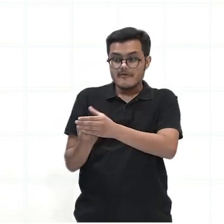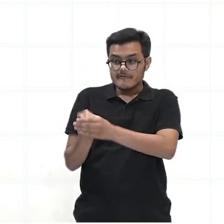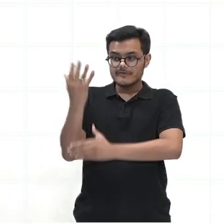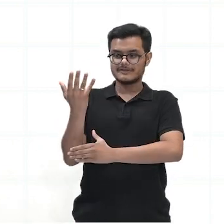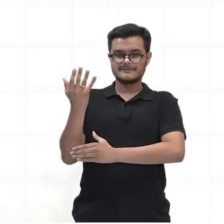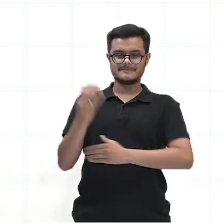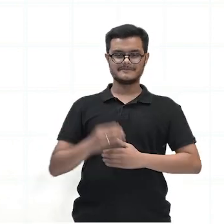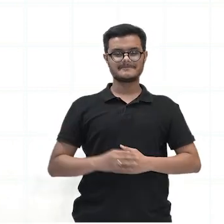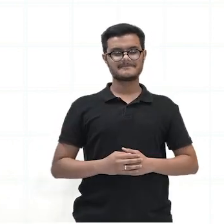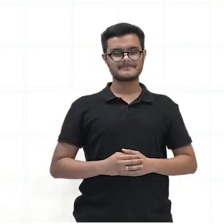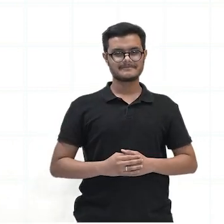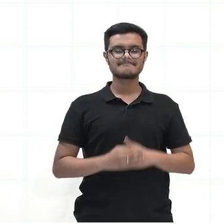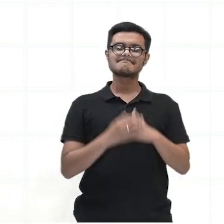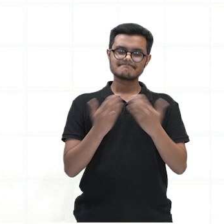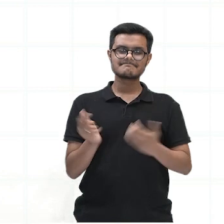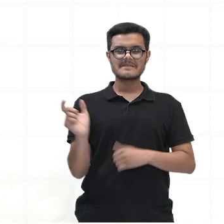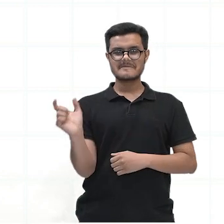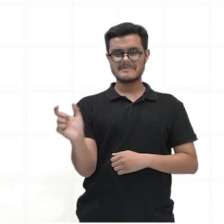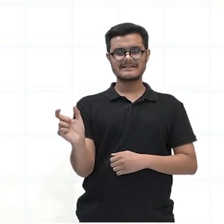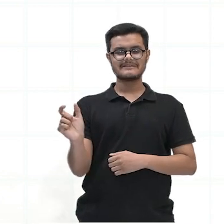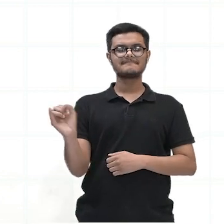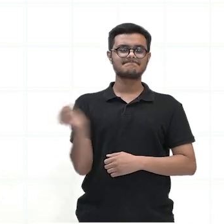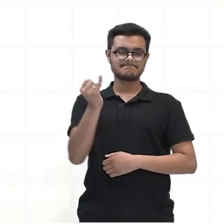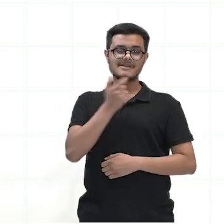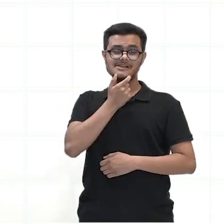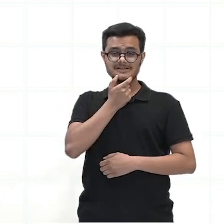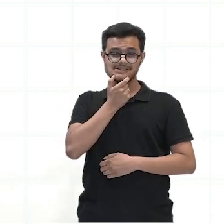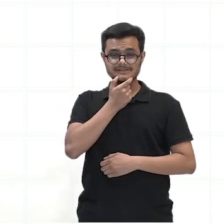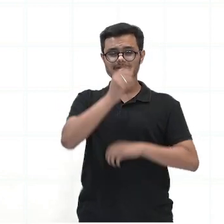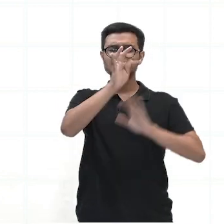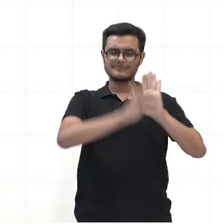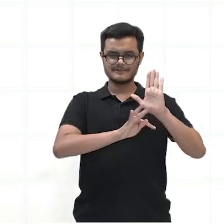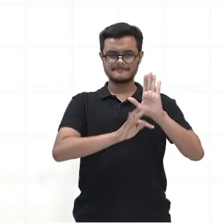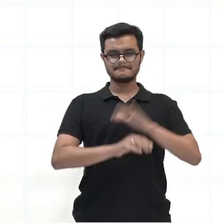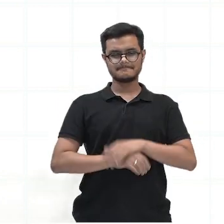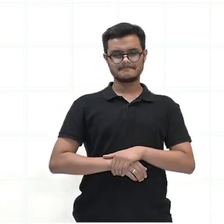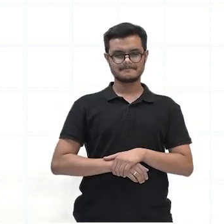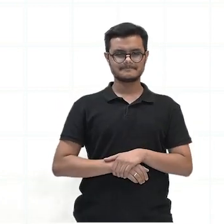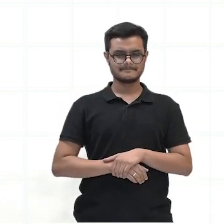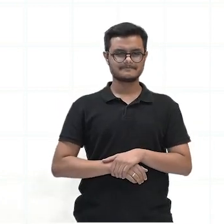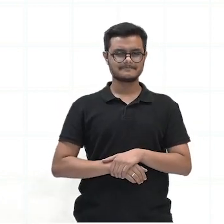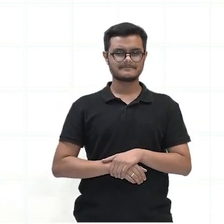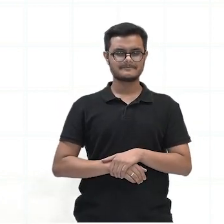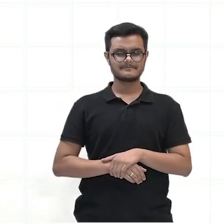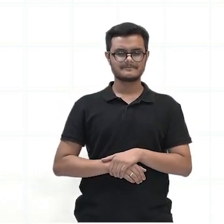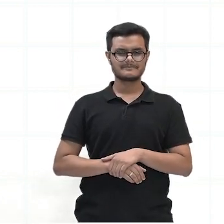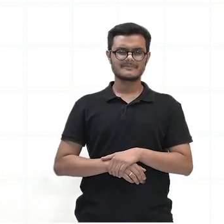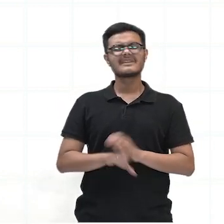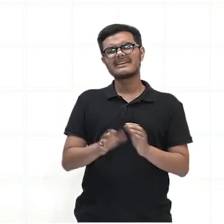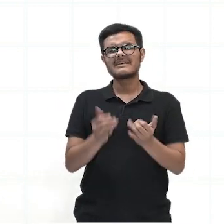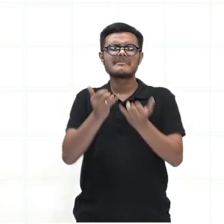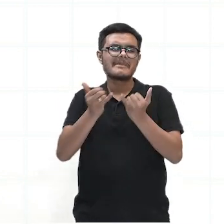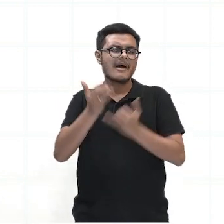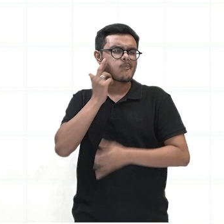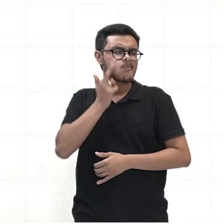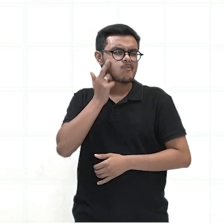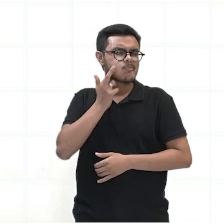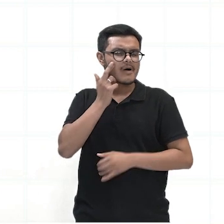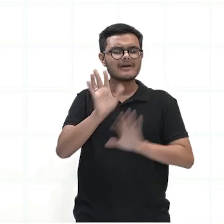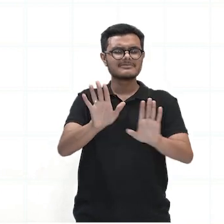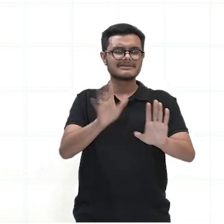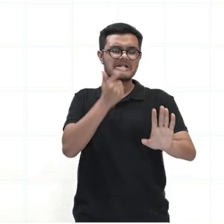created. Então, mais uma palavra em destaque aqui, da cor rosa, não é? Juntamente com aquelas outras que a gente já